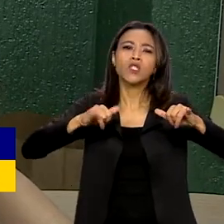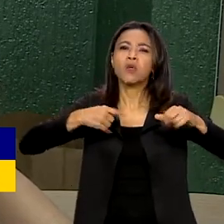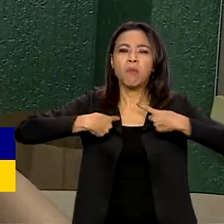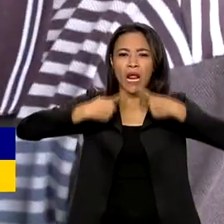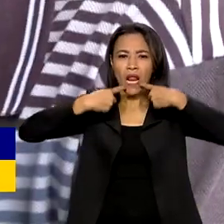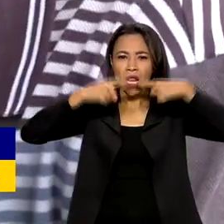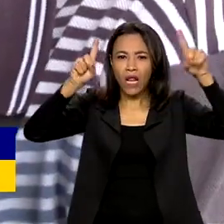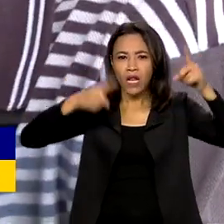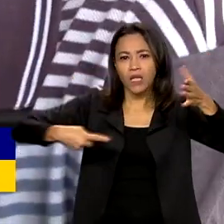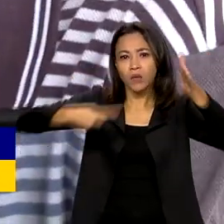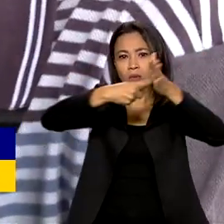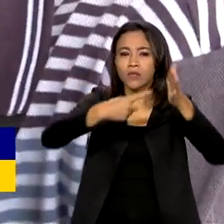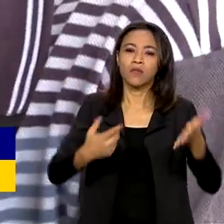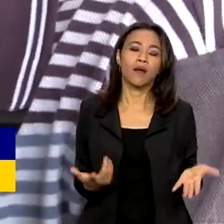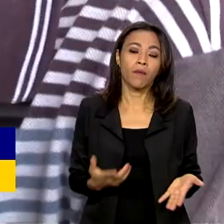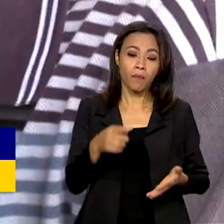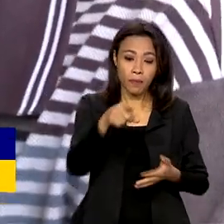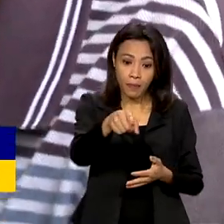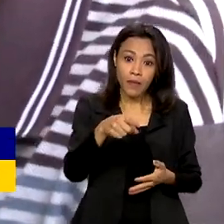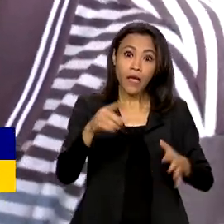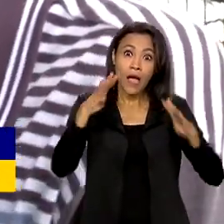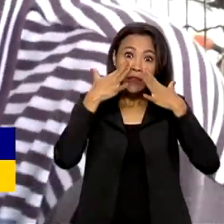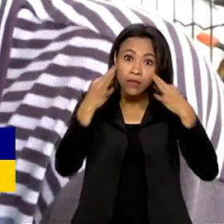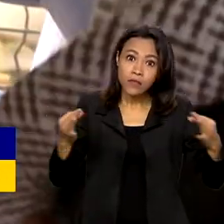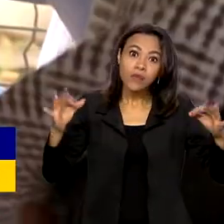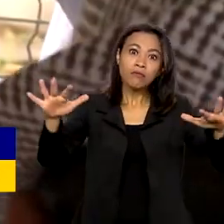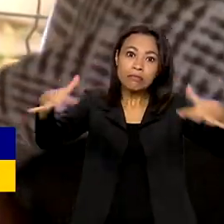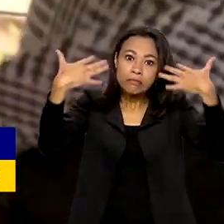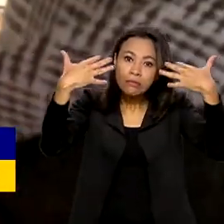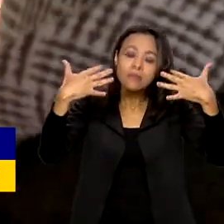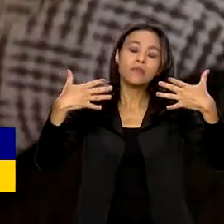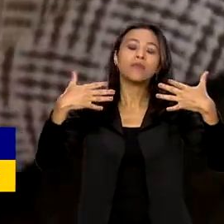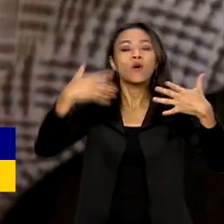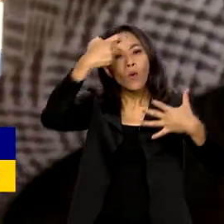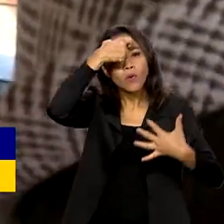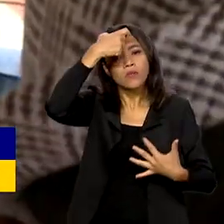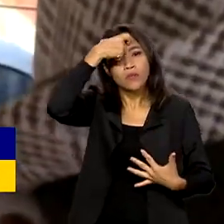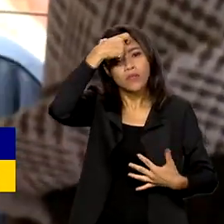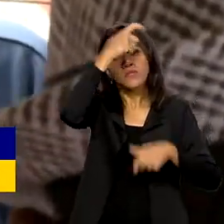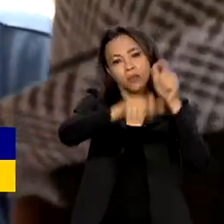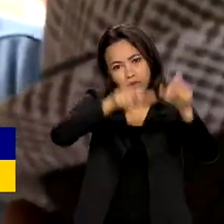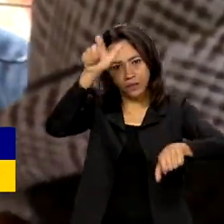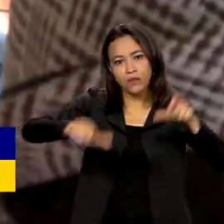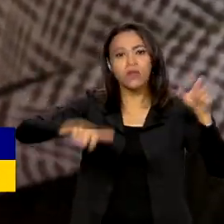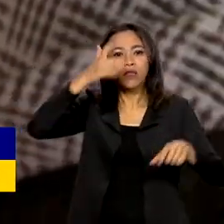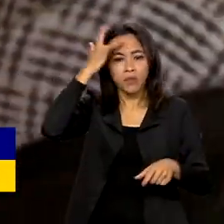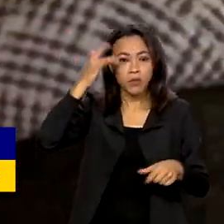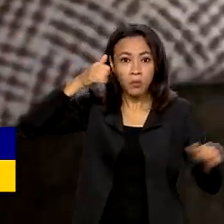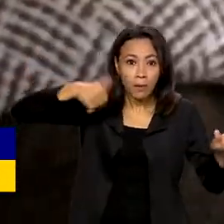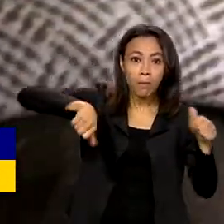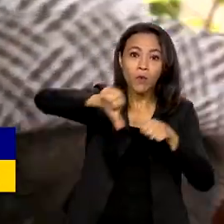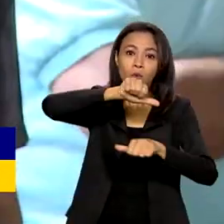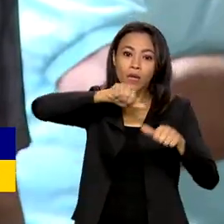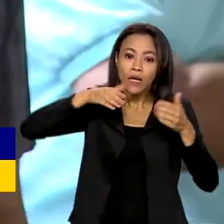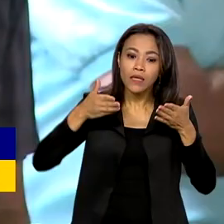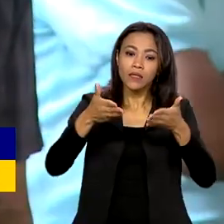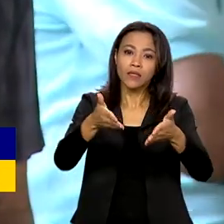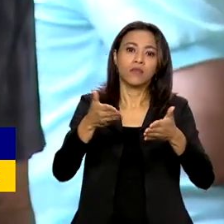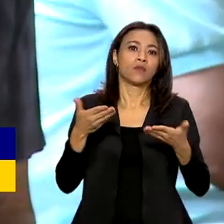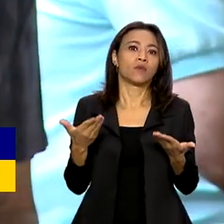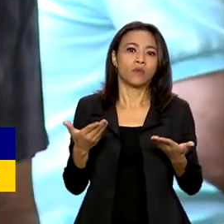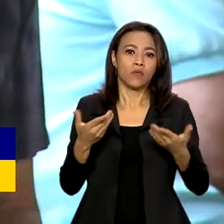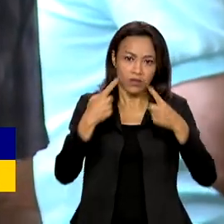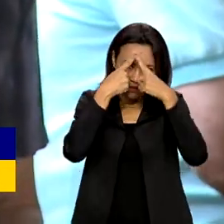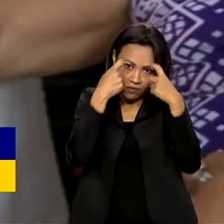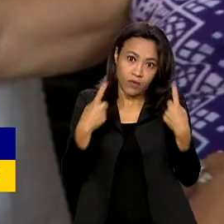denúncia para chamar a atenção para o problema conscientizar as pessoas e tentar reverter Este quadro o ministério